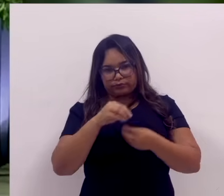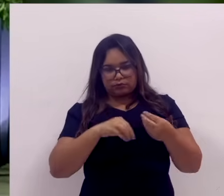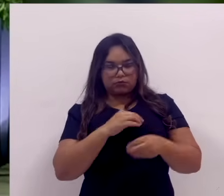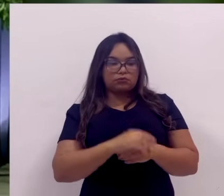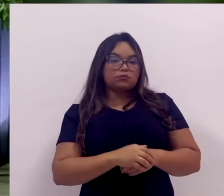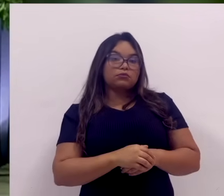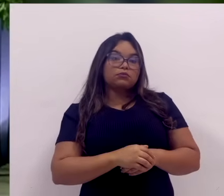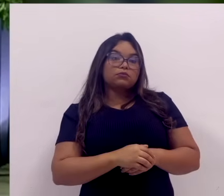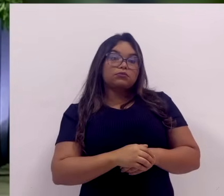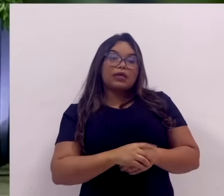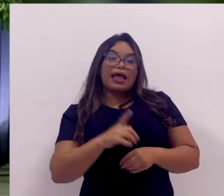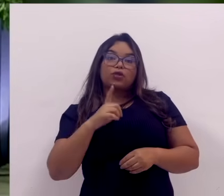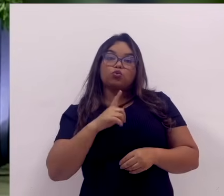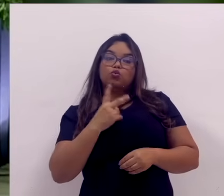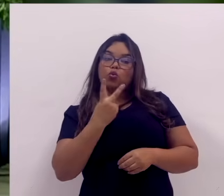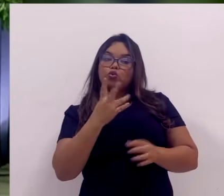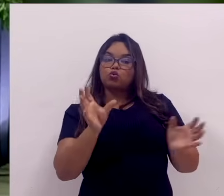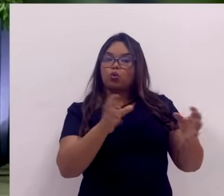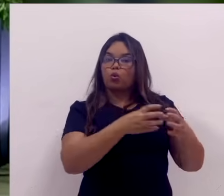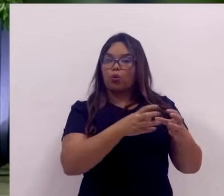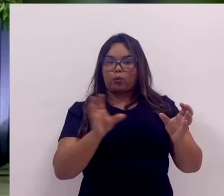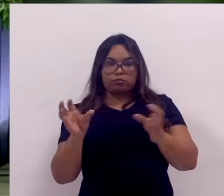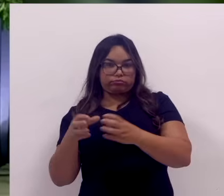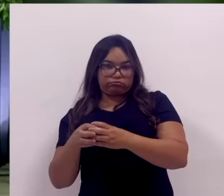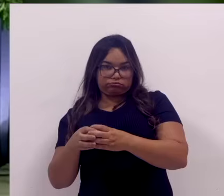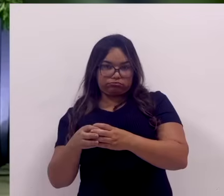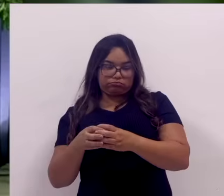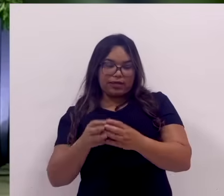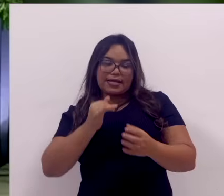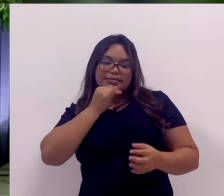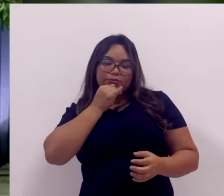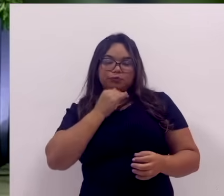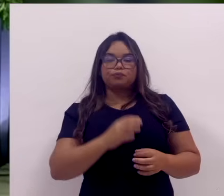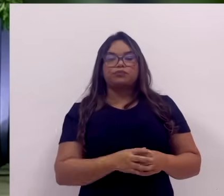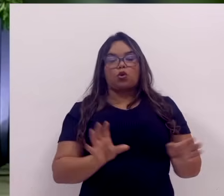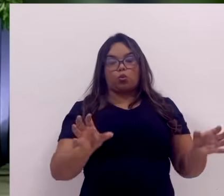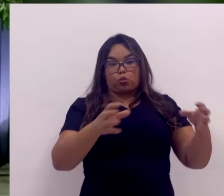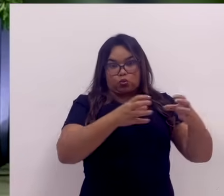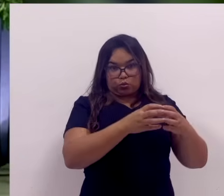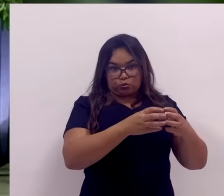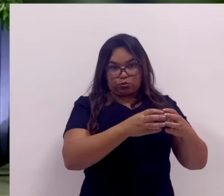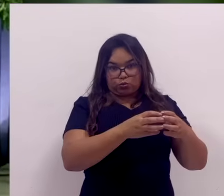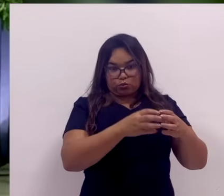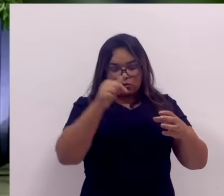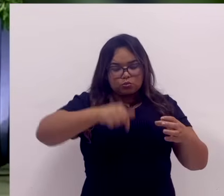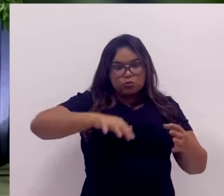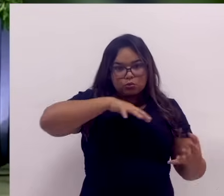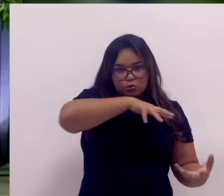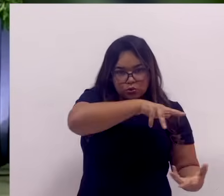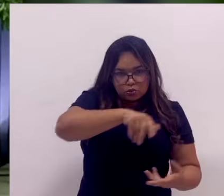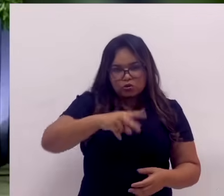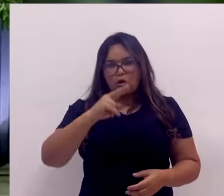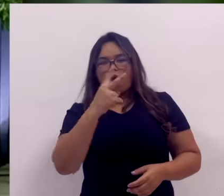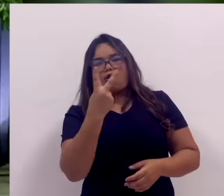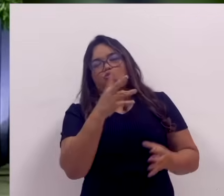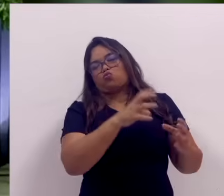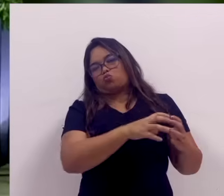igrejas neste mundo: aqueles que representam a Deus e a seu Filho, e aqueles que representam um outro